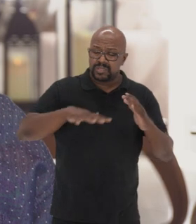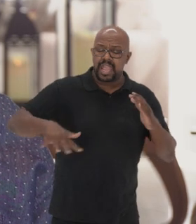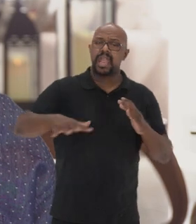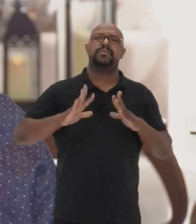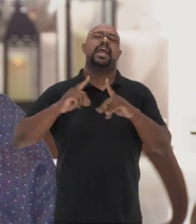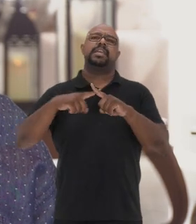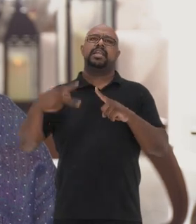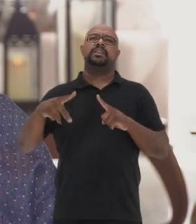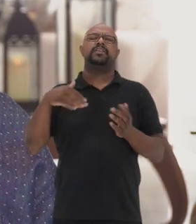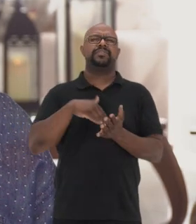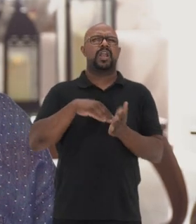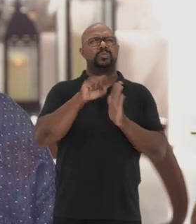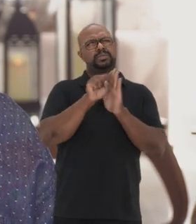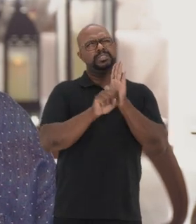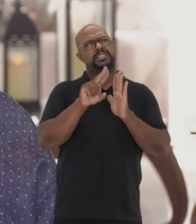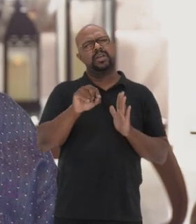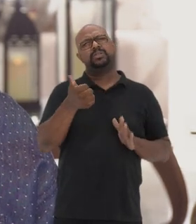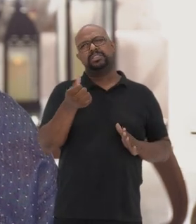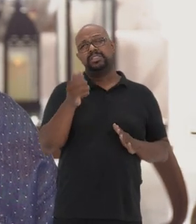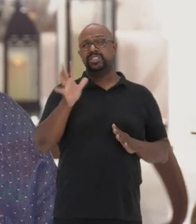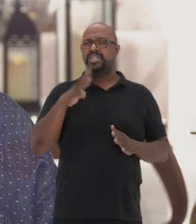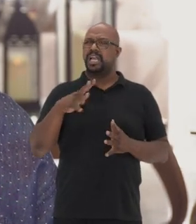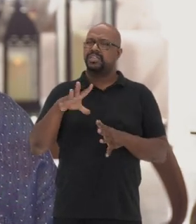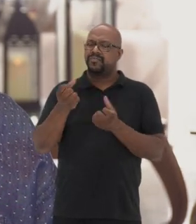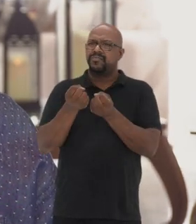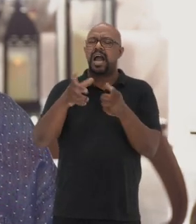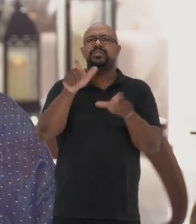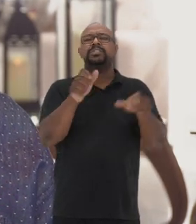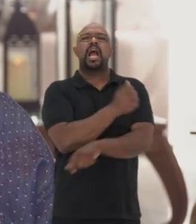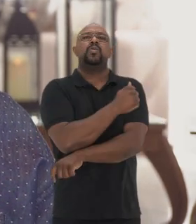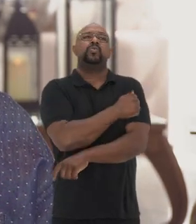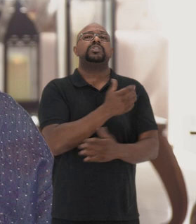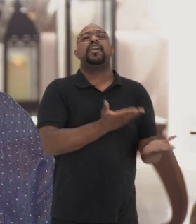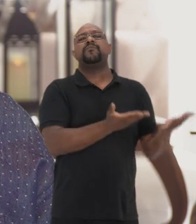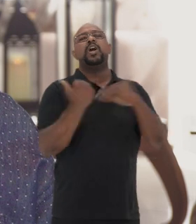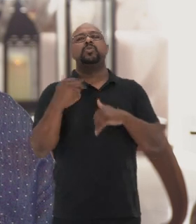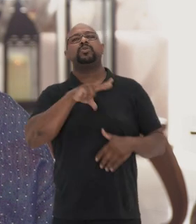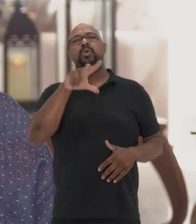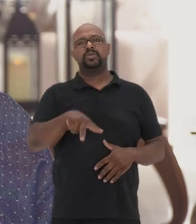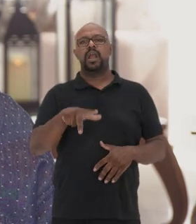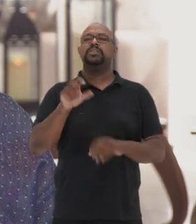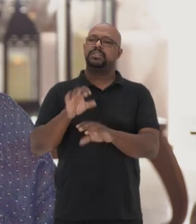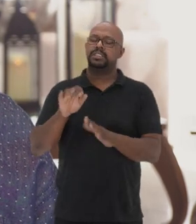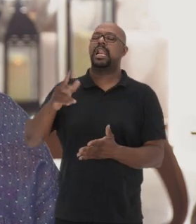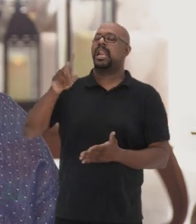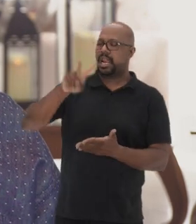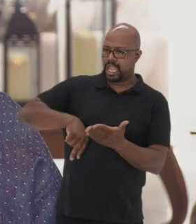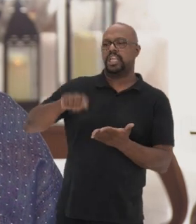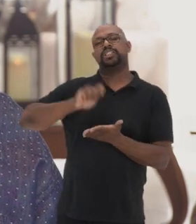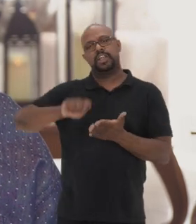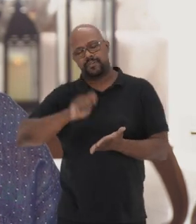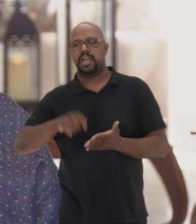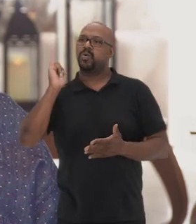e no final do século 16 já possuía diversos alunos vindos de Portugal tendo aulas de ler e escrever e contar